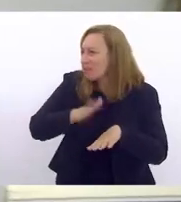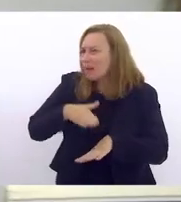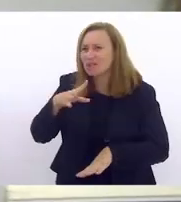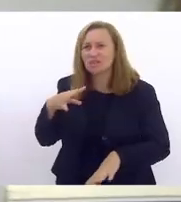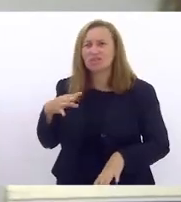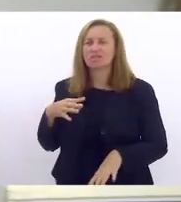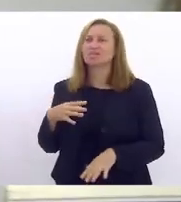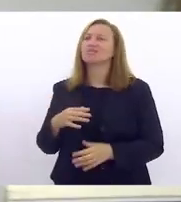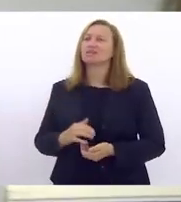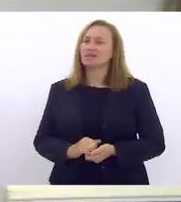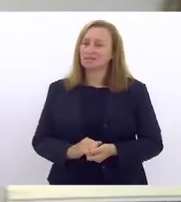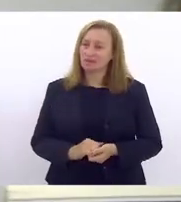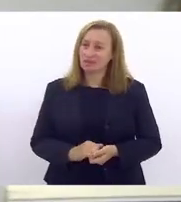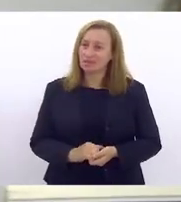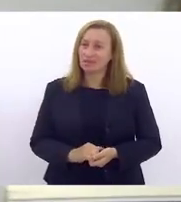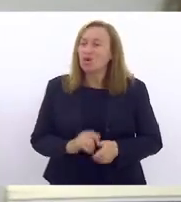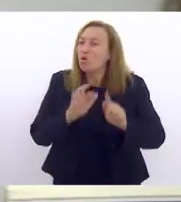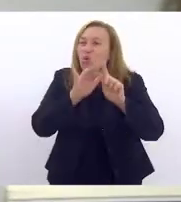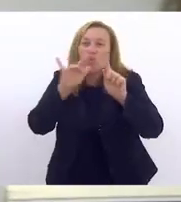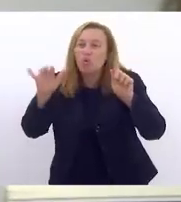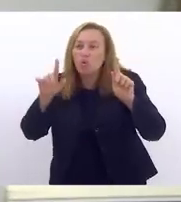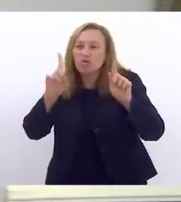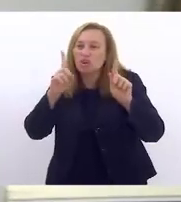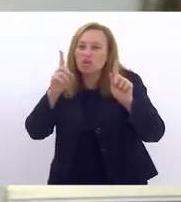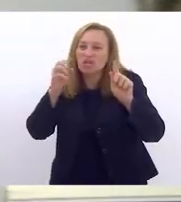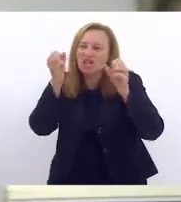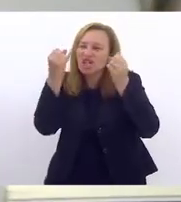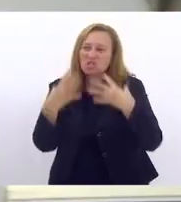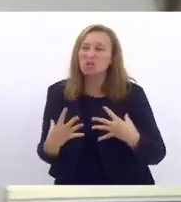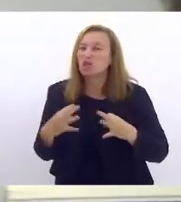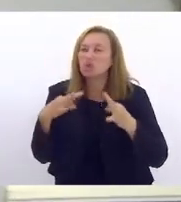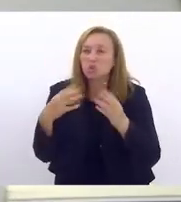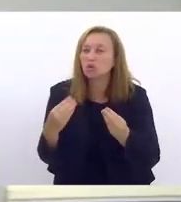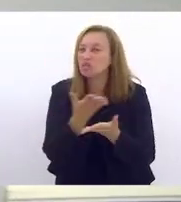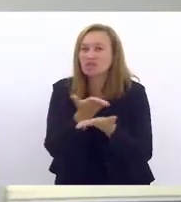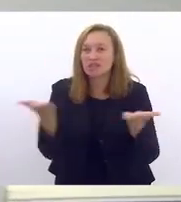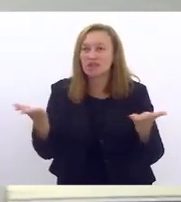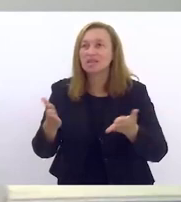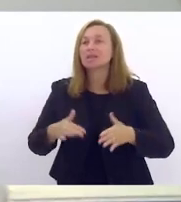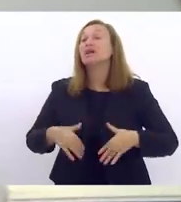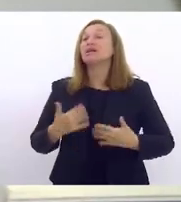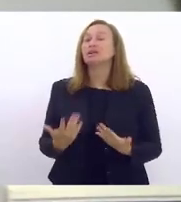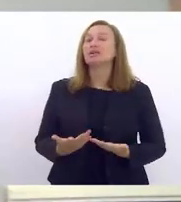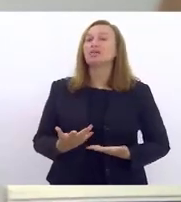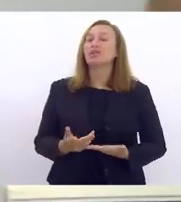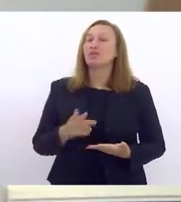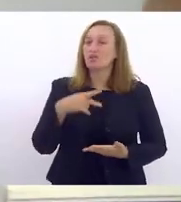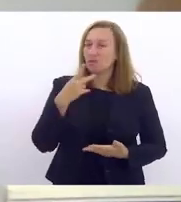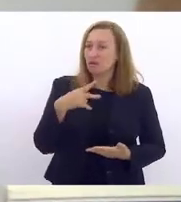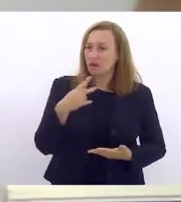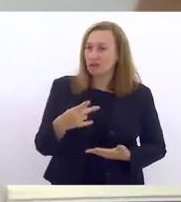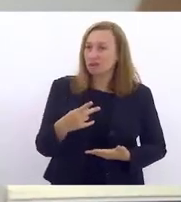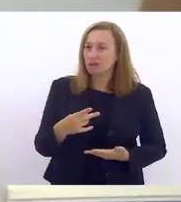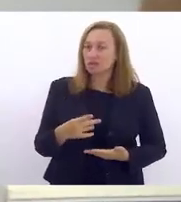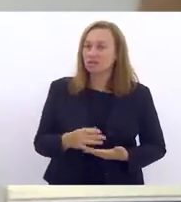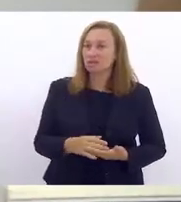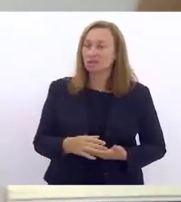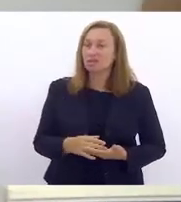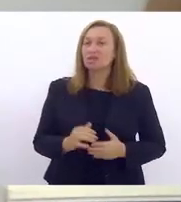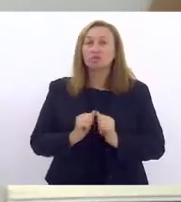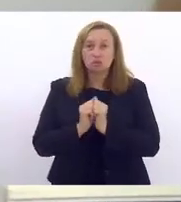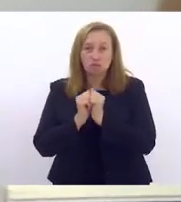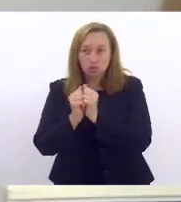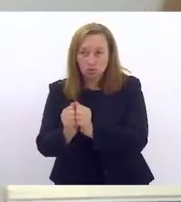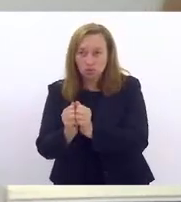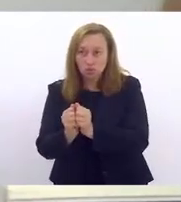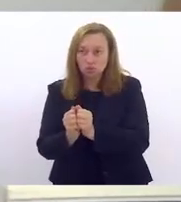que isso. O Google não define todas vocês. E aí eu digo que, além de estar junto